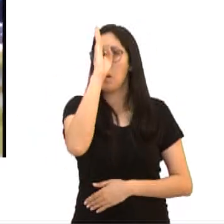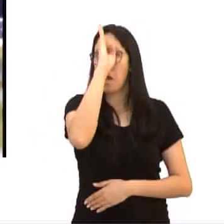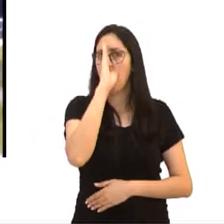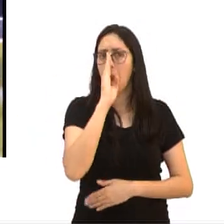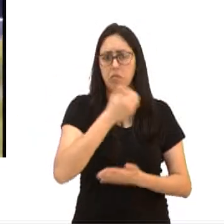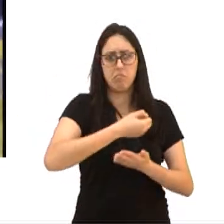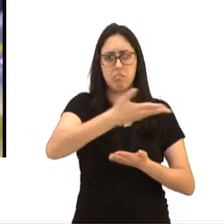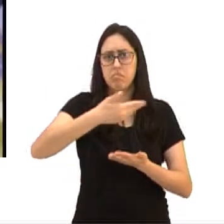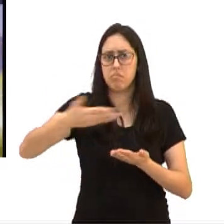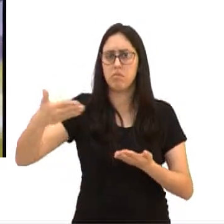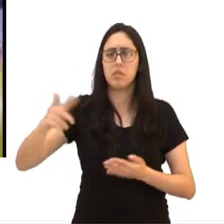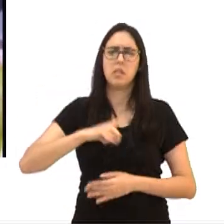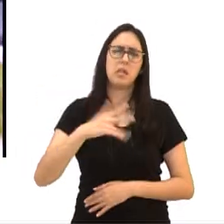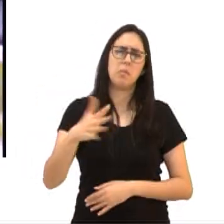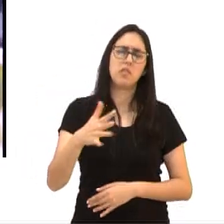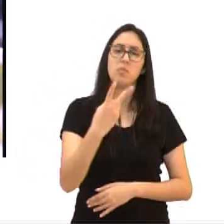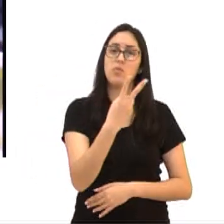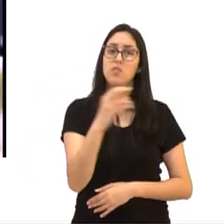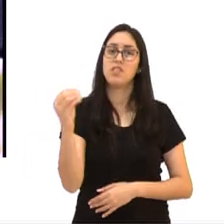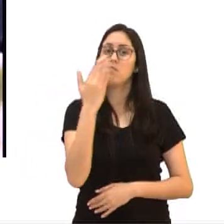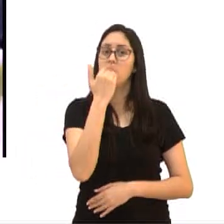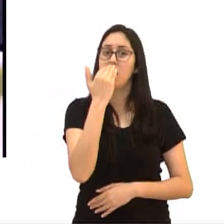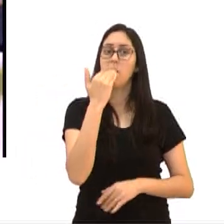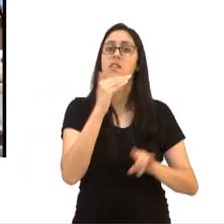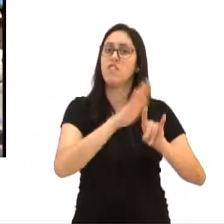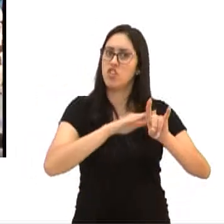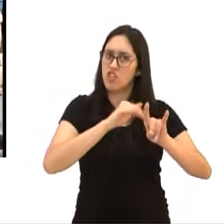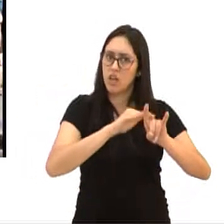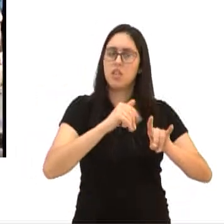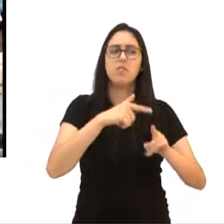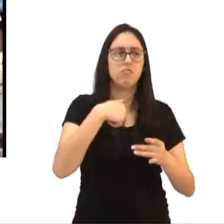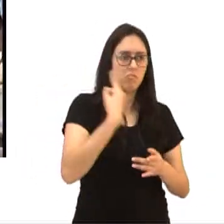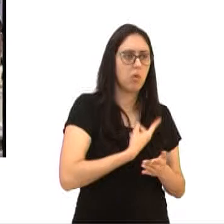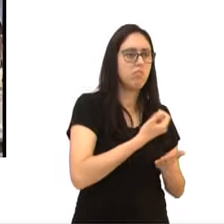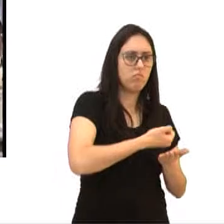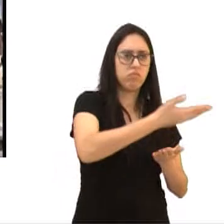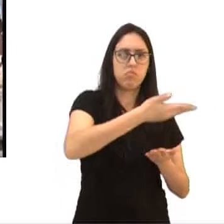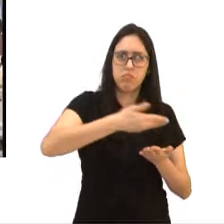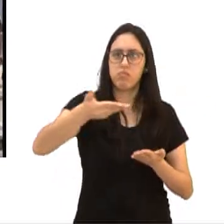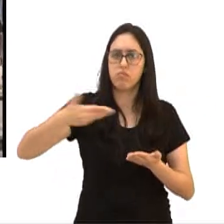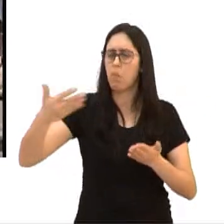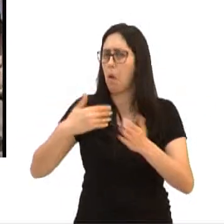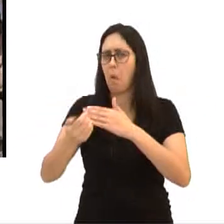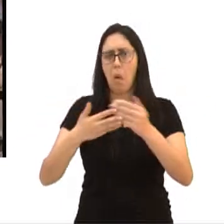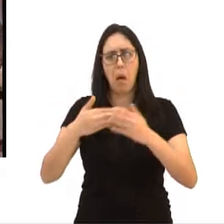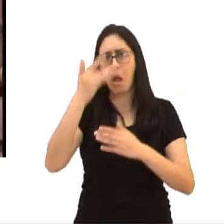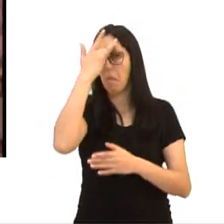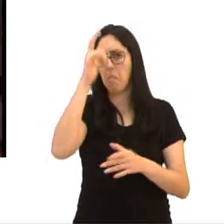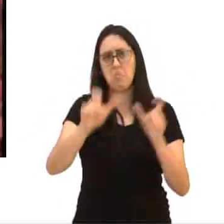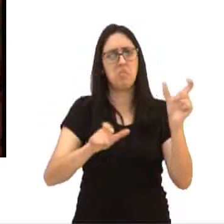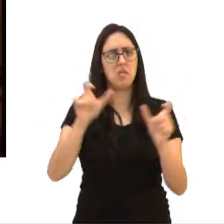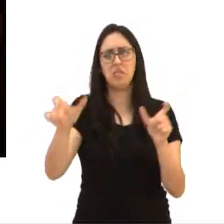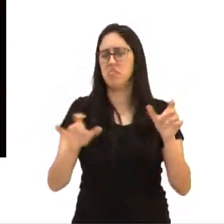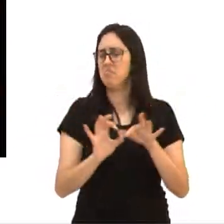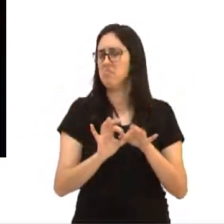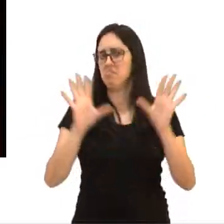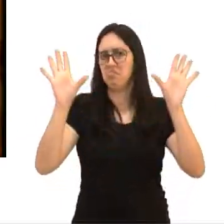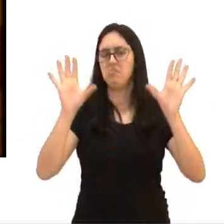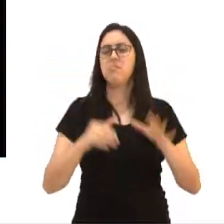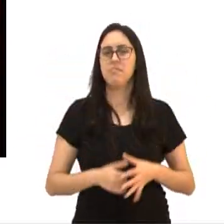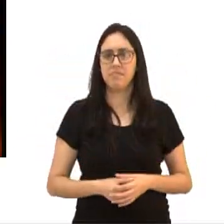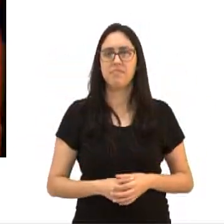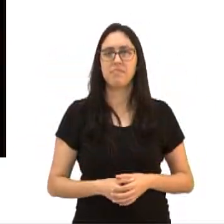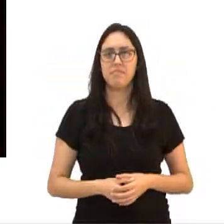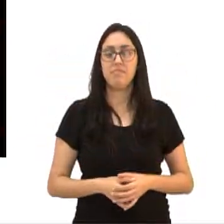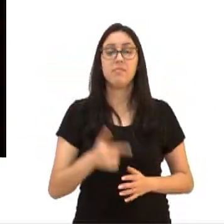torno de 200 refeições vegetarianas por dia para qualquer pessoa que queira se alimentar no templo.